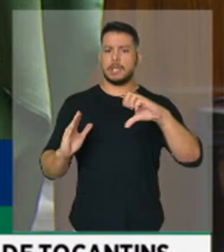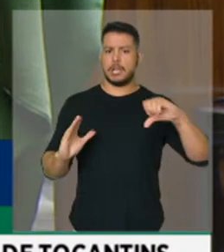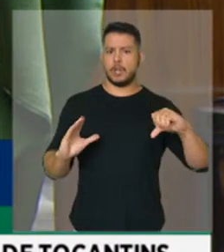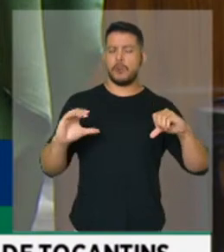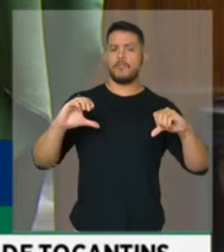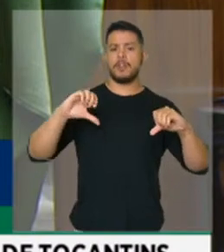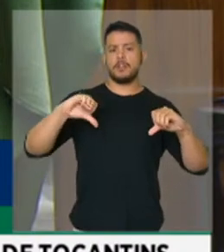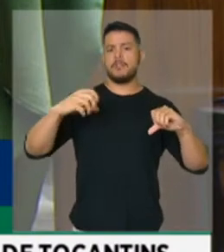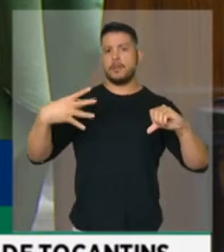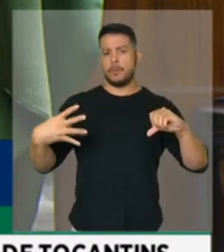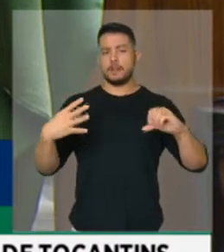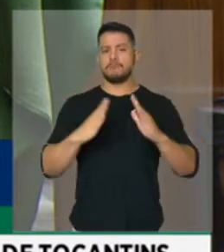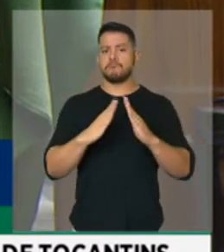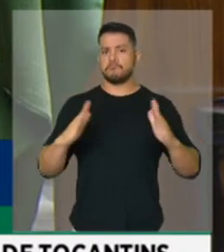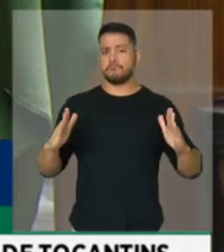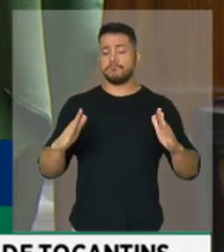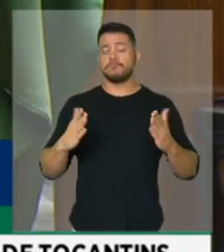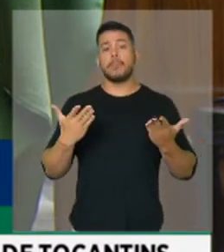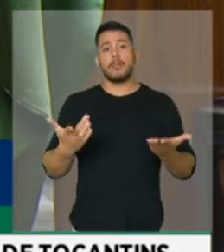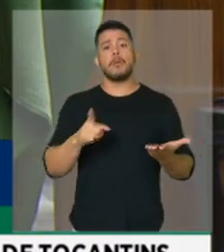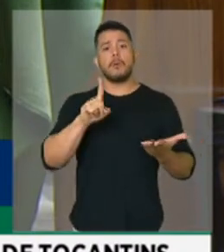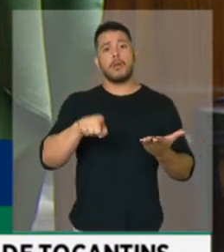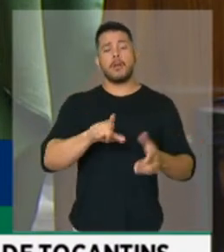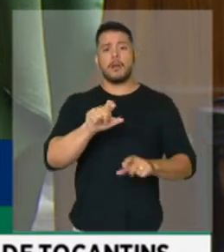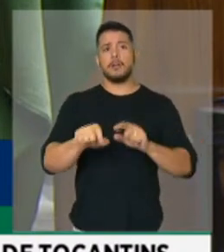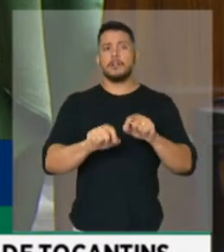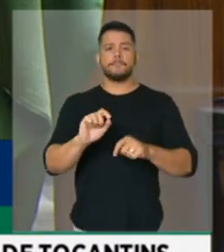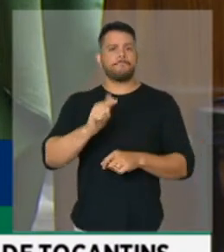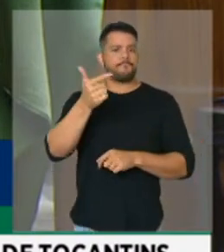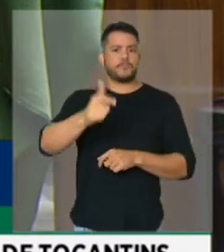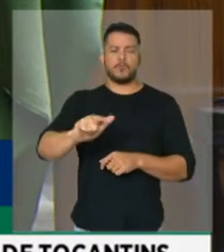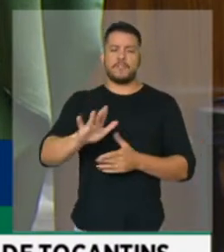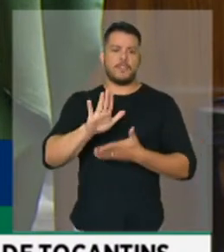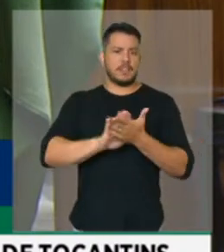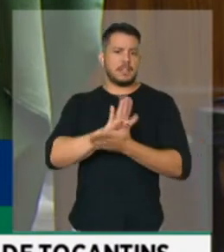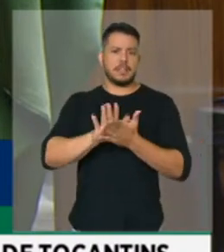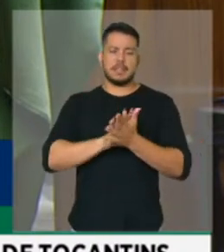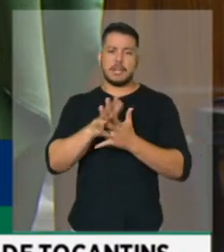dezembro de 94, atos esses eivados de qualquer vício jurídico